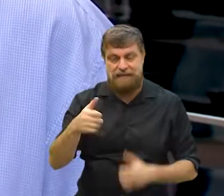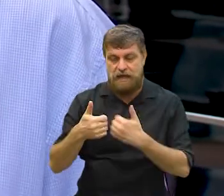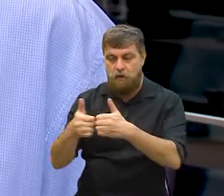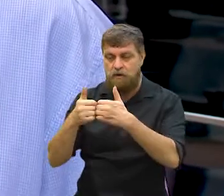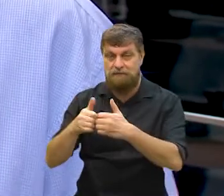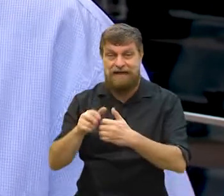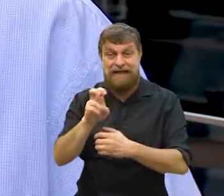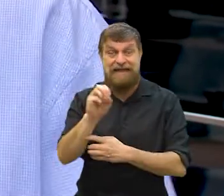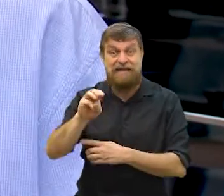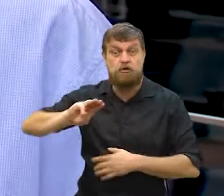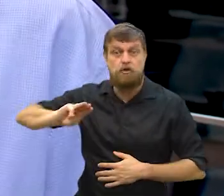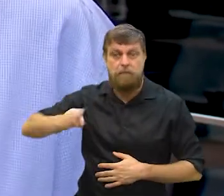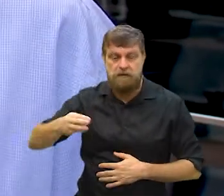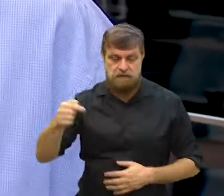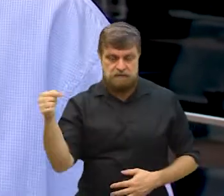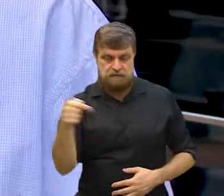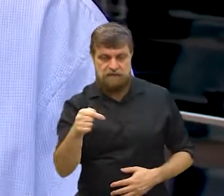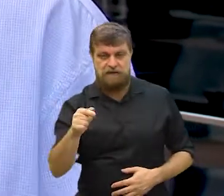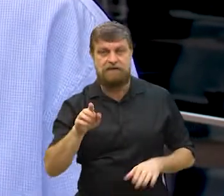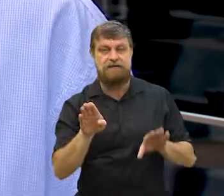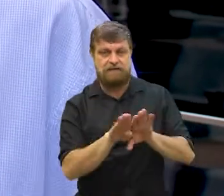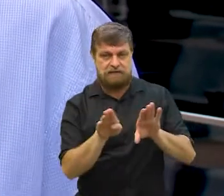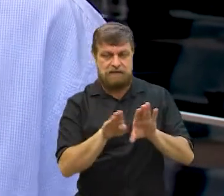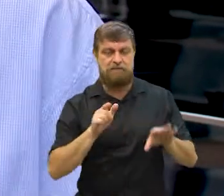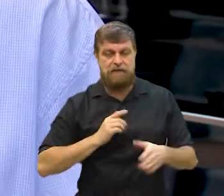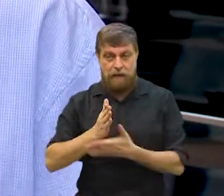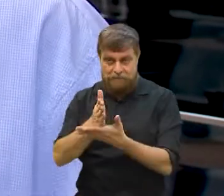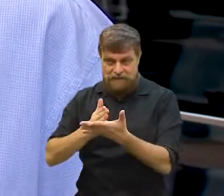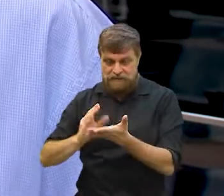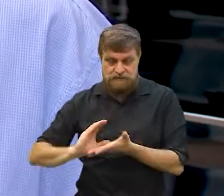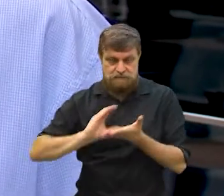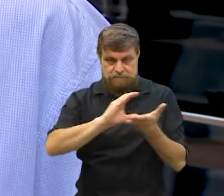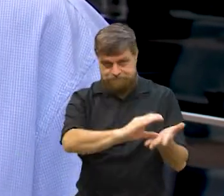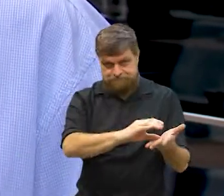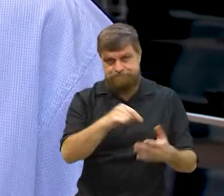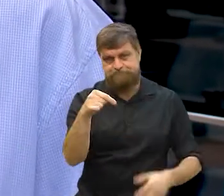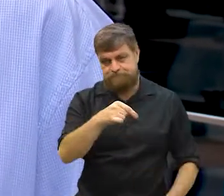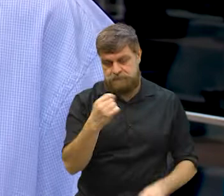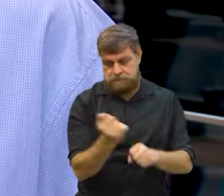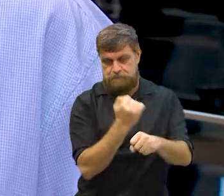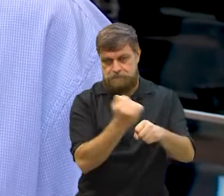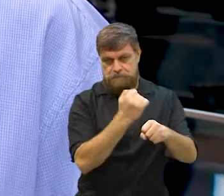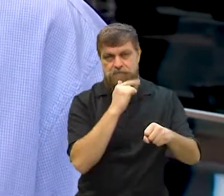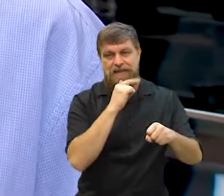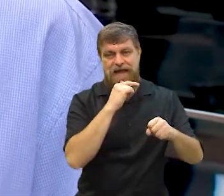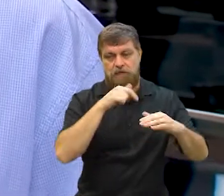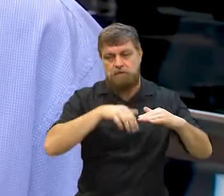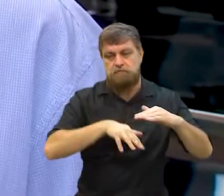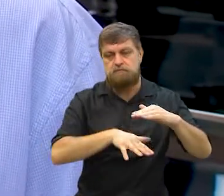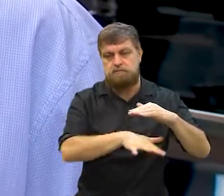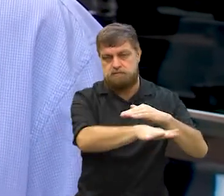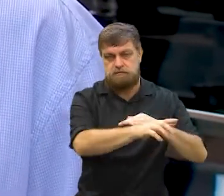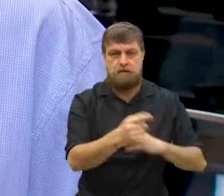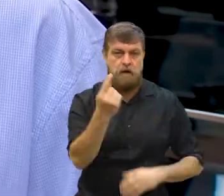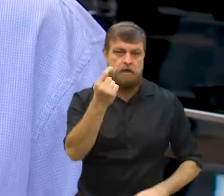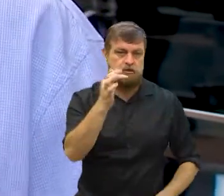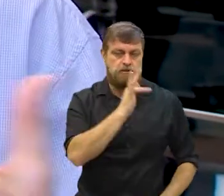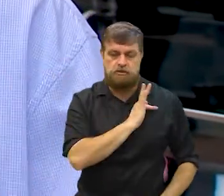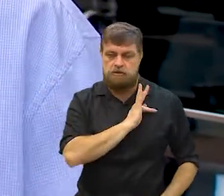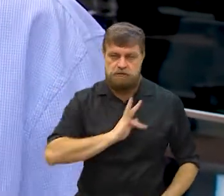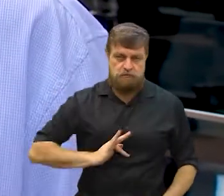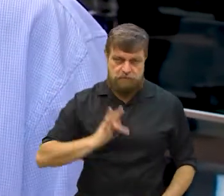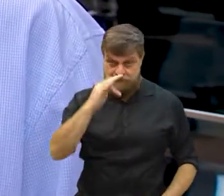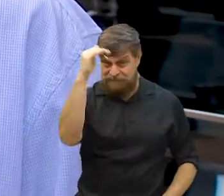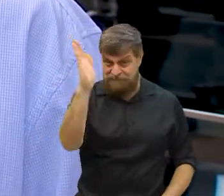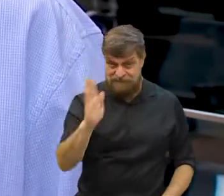500 milhões e nós temos um logo no mínimo de metade disso para mais é vai precisar de recursos federais